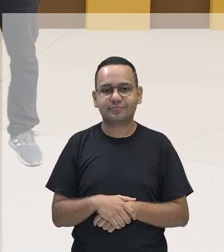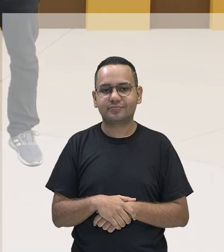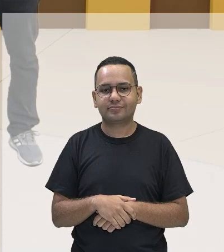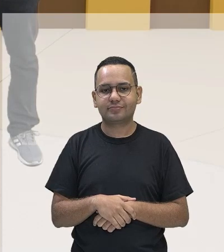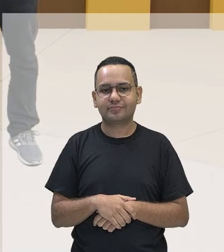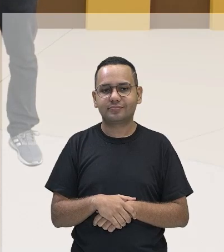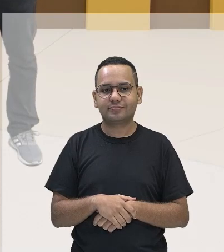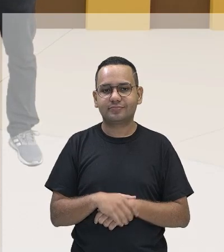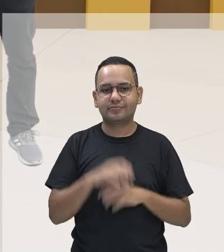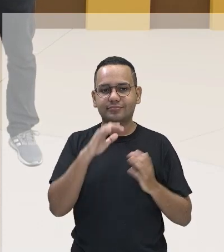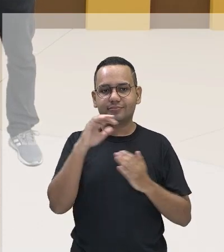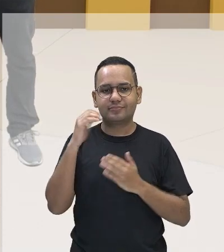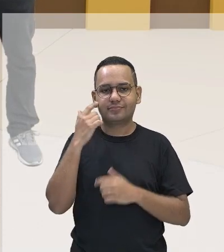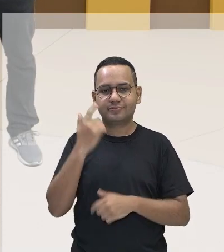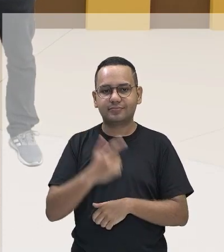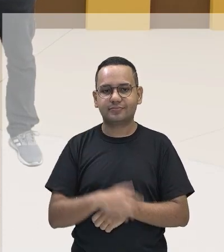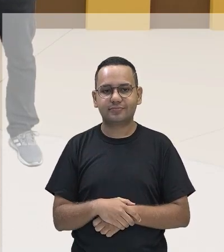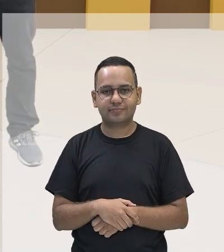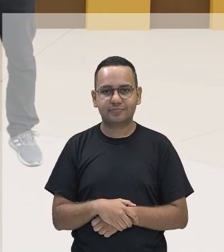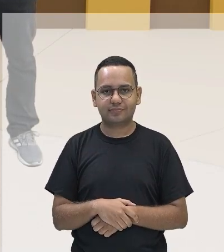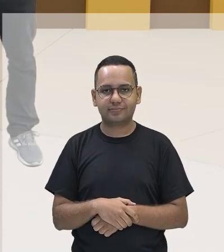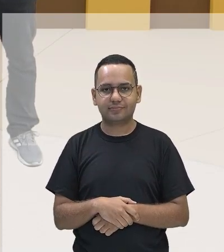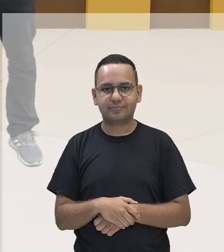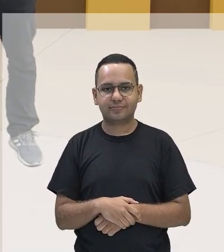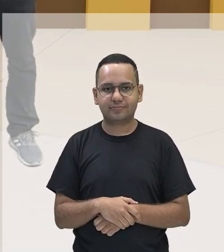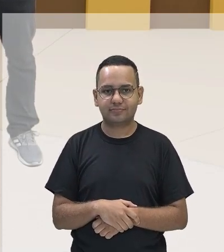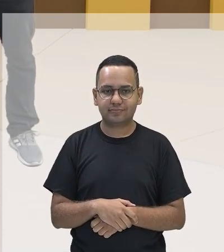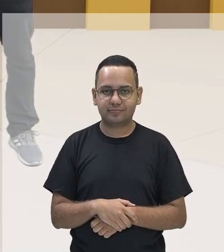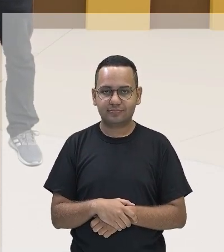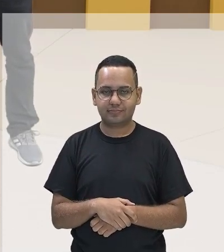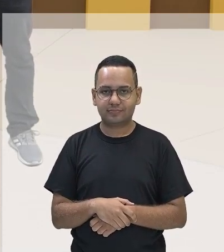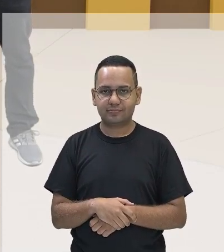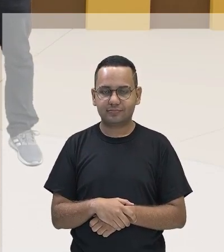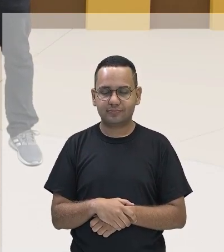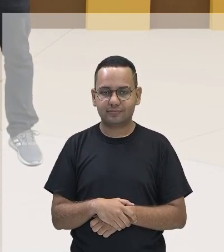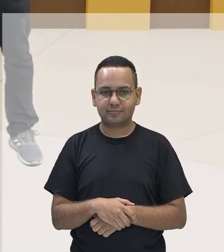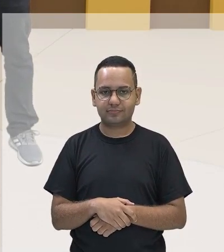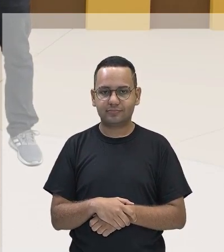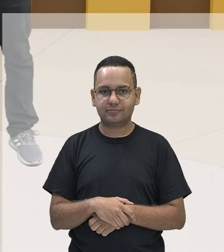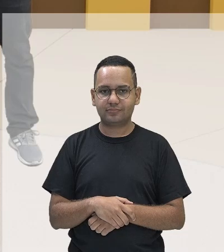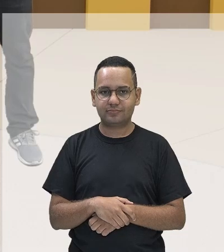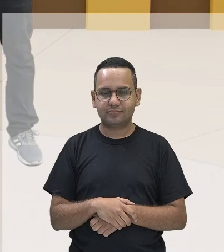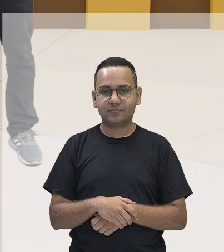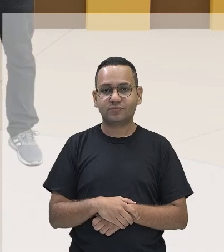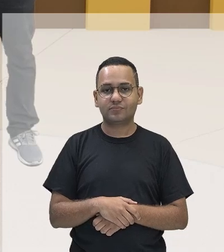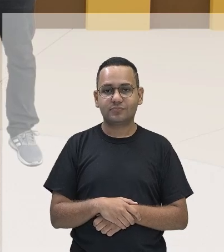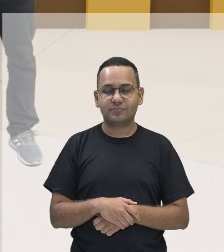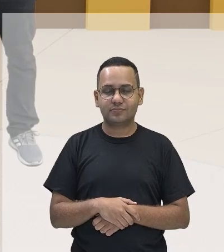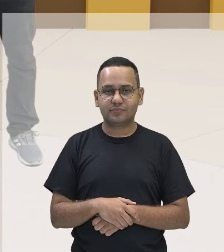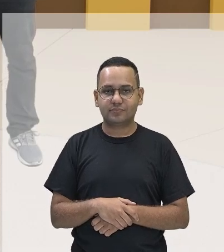lá, o nosso terceiro vilão aí do nosso orçamento. Nosso terceiro vilão.